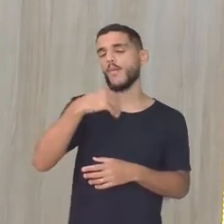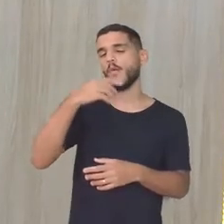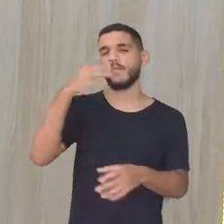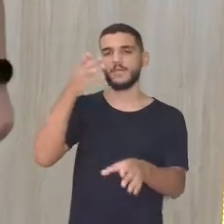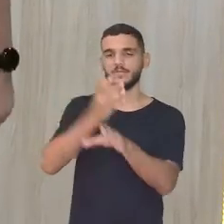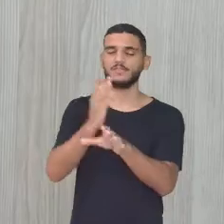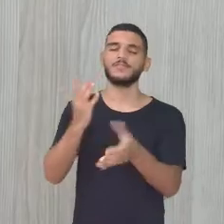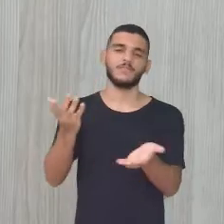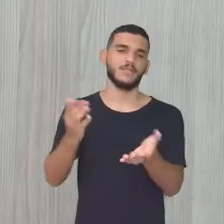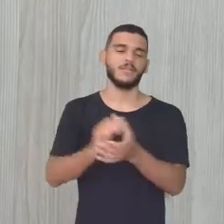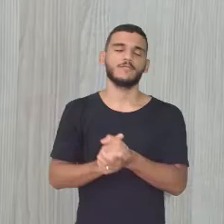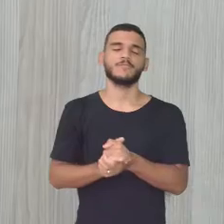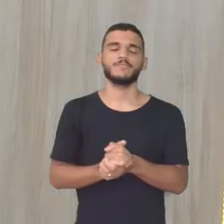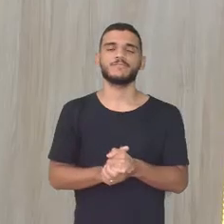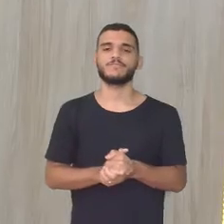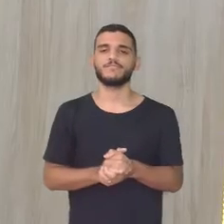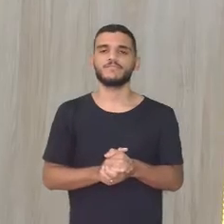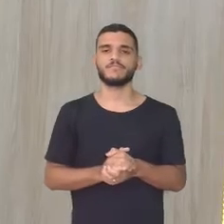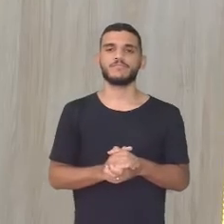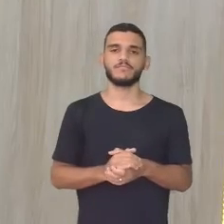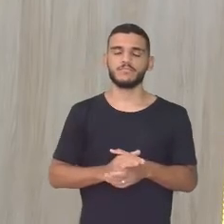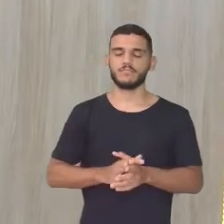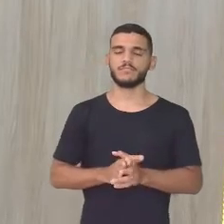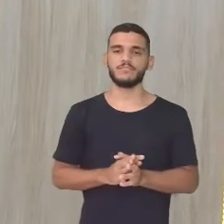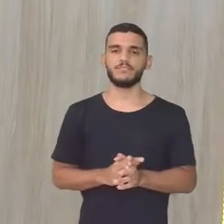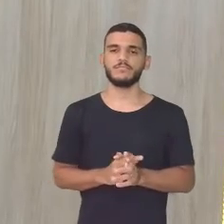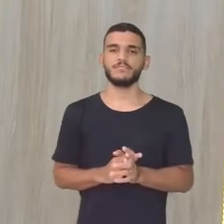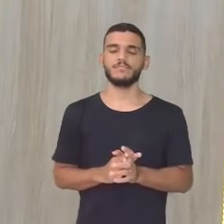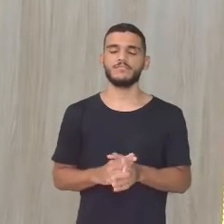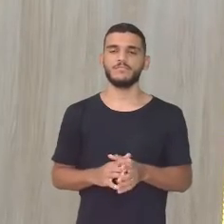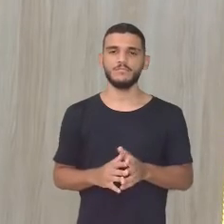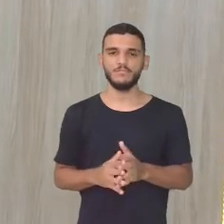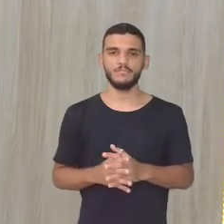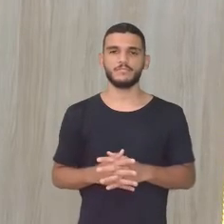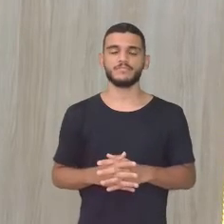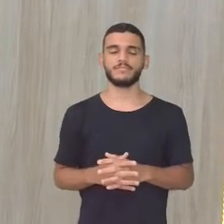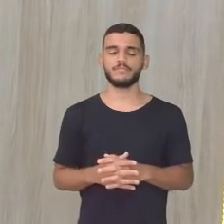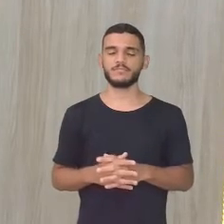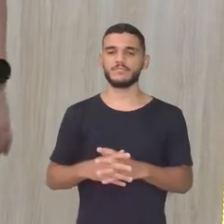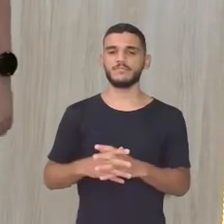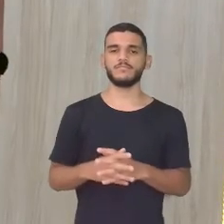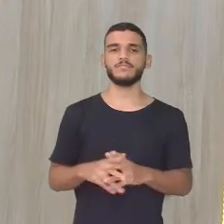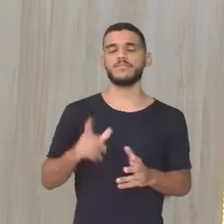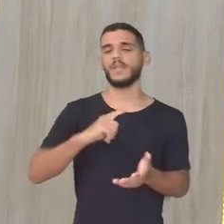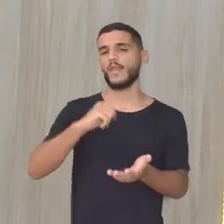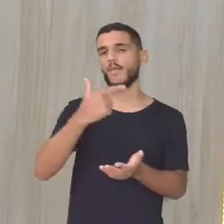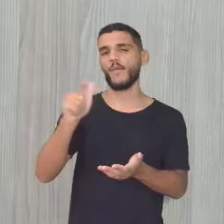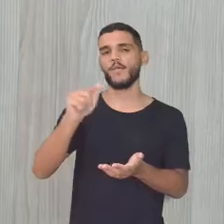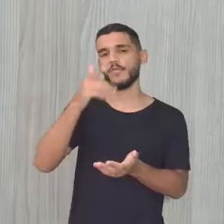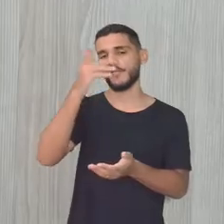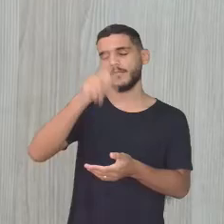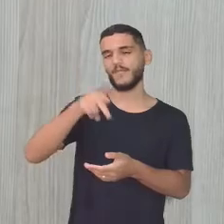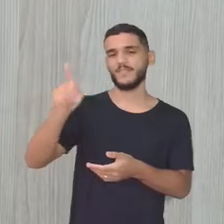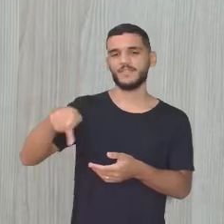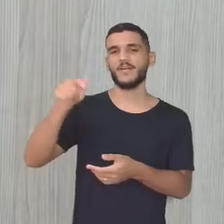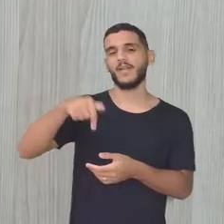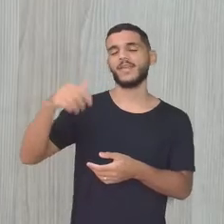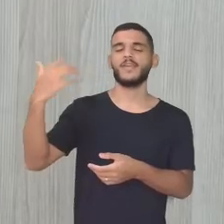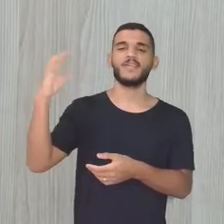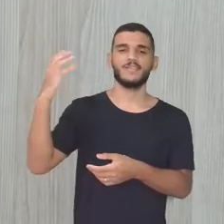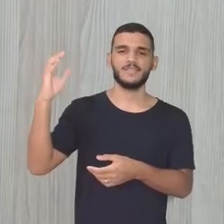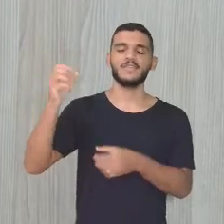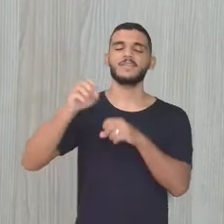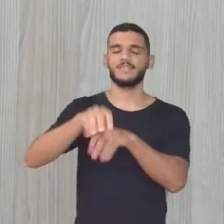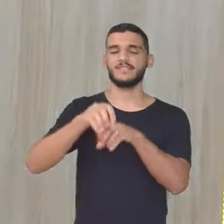de ciência. aula de ciência aí com tia Carol, né? Tia Carol, ciências. Carol, Cláudia e Isabel. professora